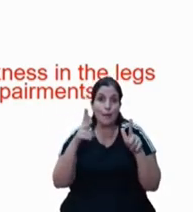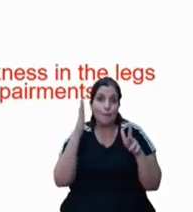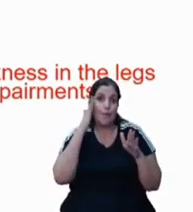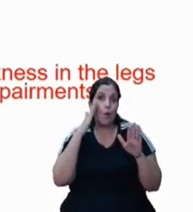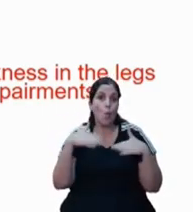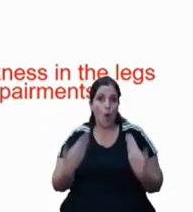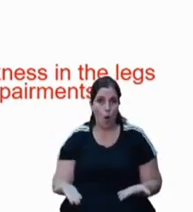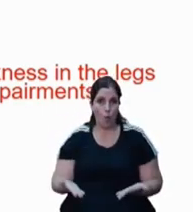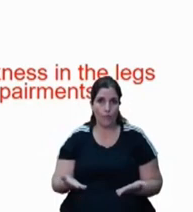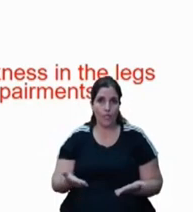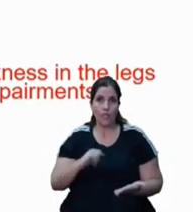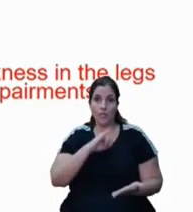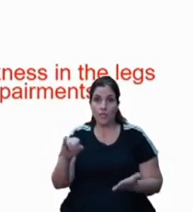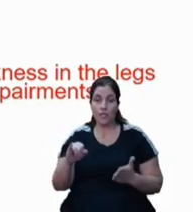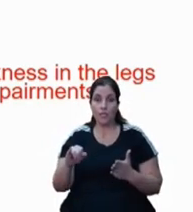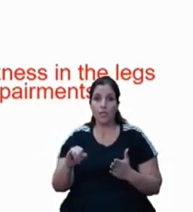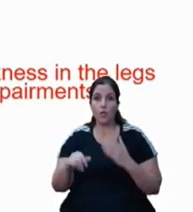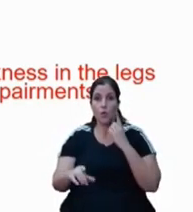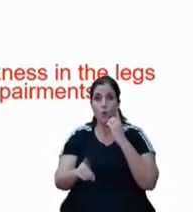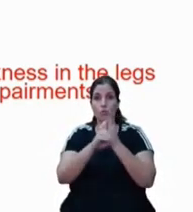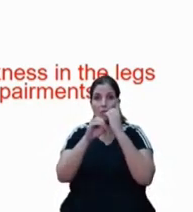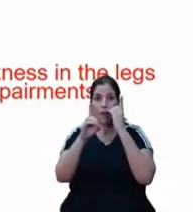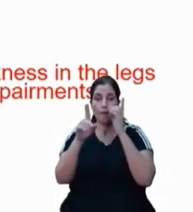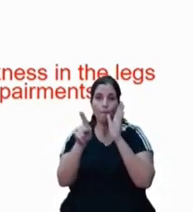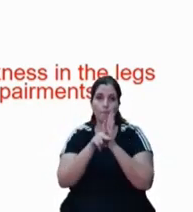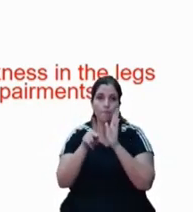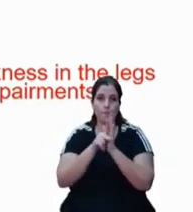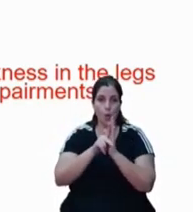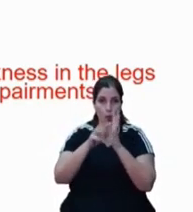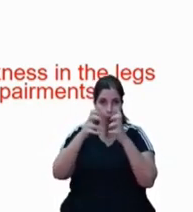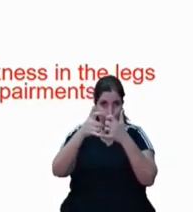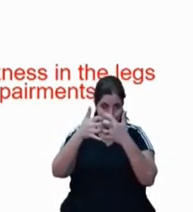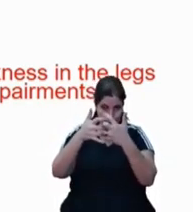que haja achados adicionais neurológicos.